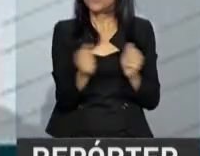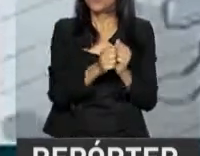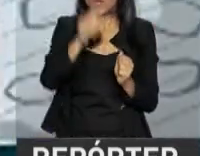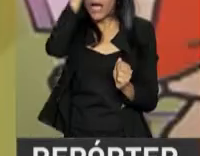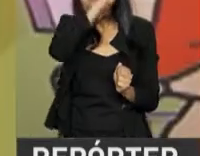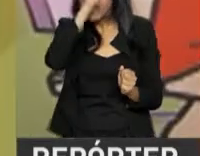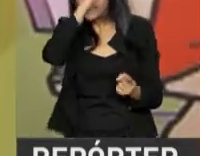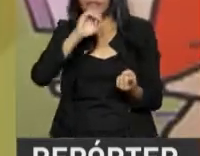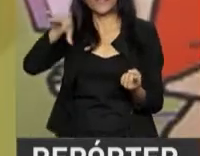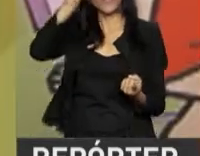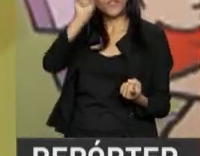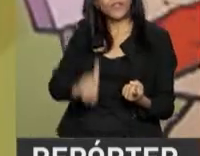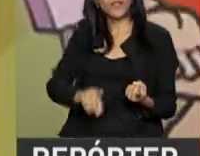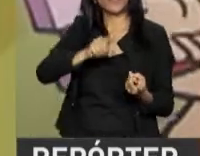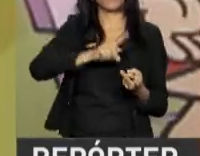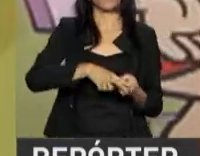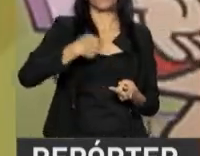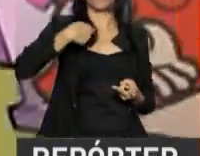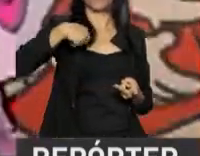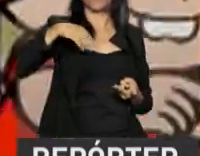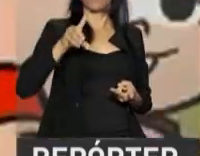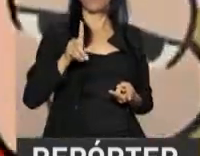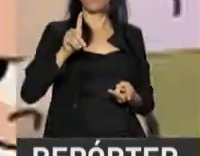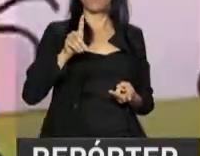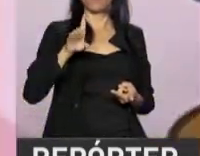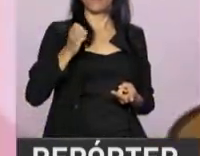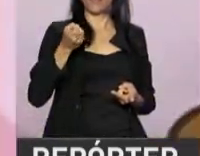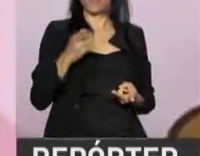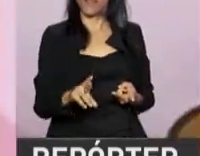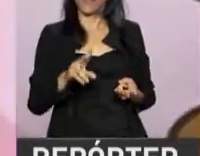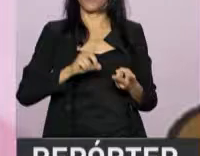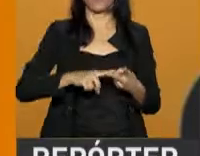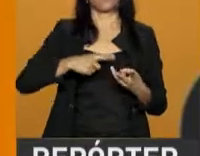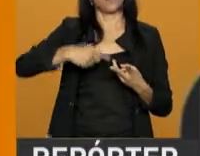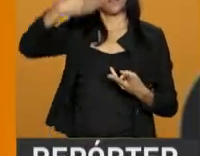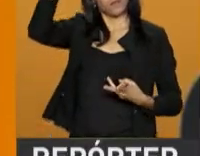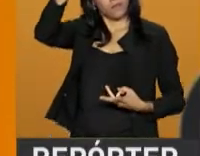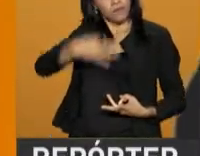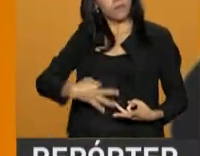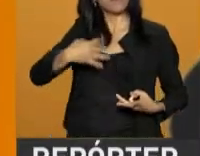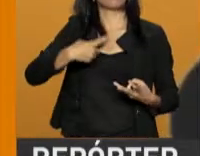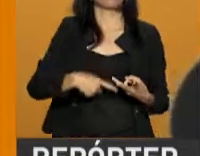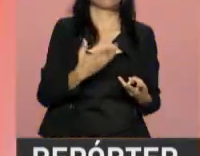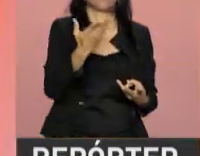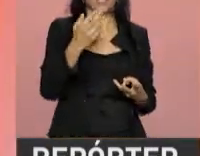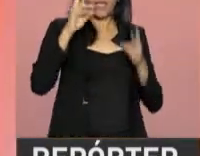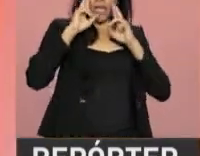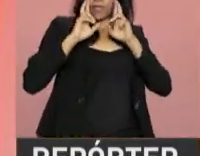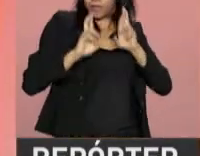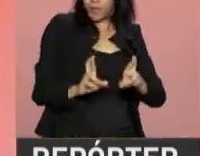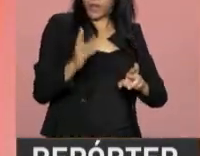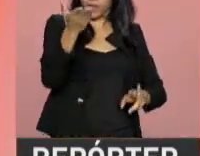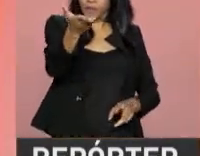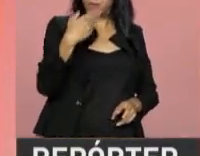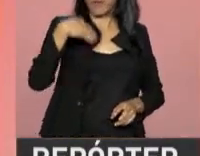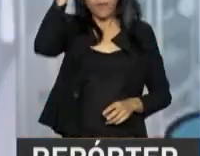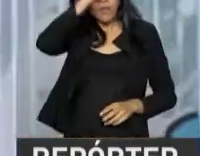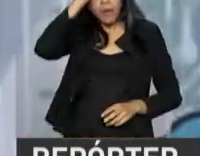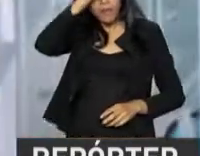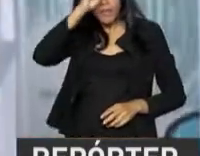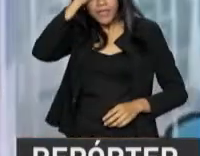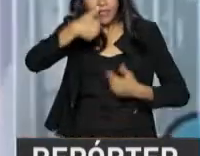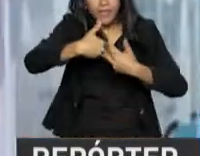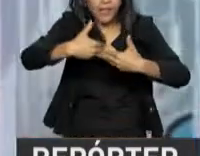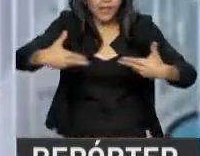sobre direitos e deveres, sobre honestidade, democracia e respeito. A minha turma é sapeca, mas é